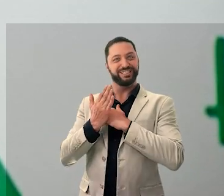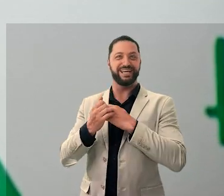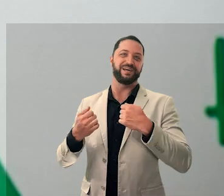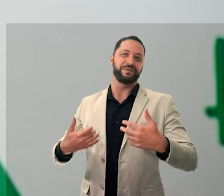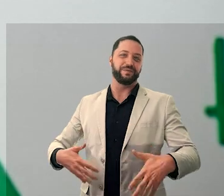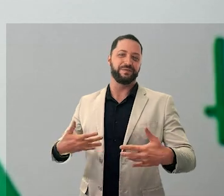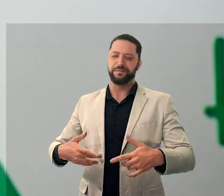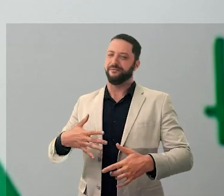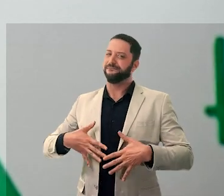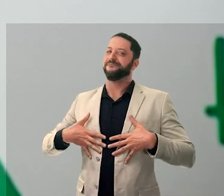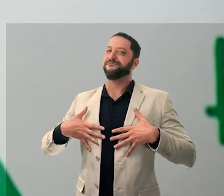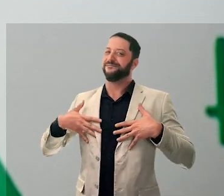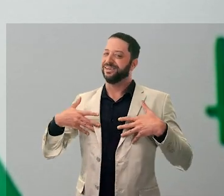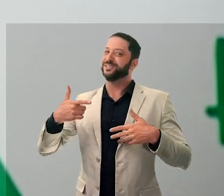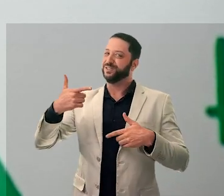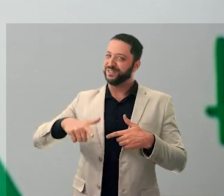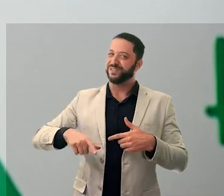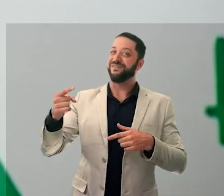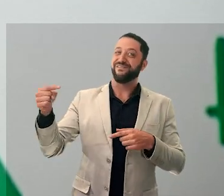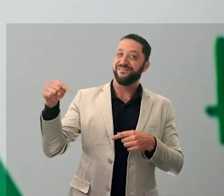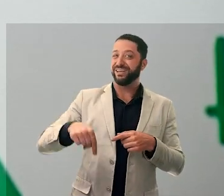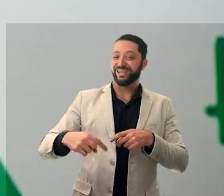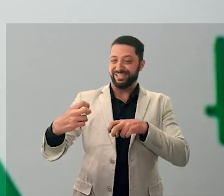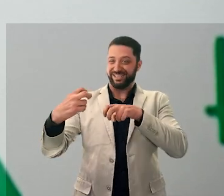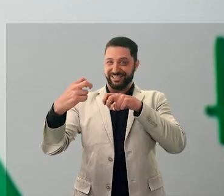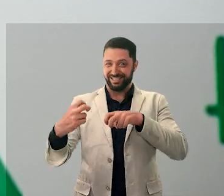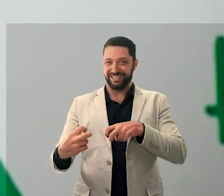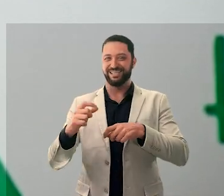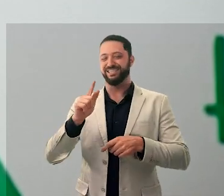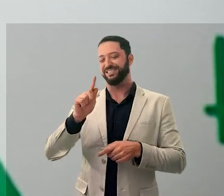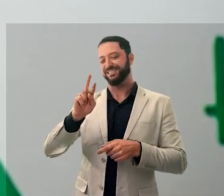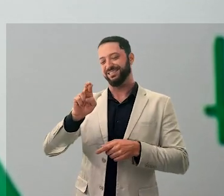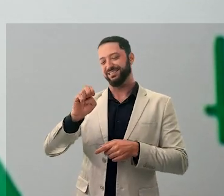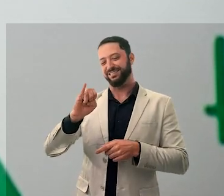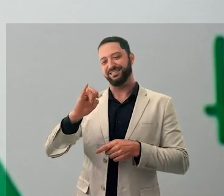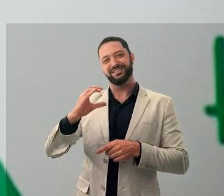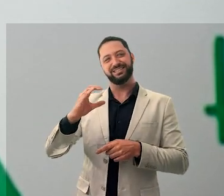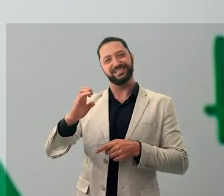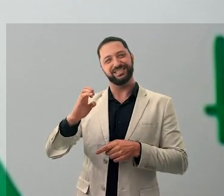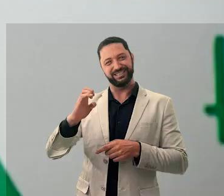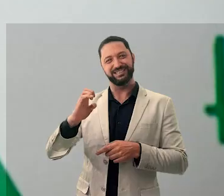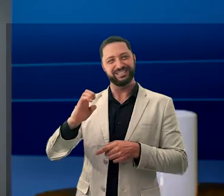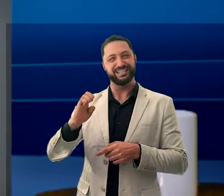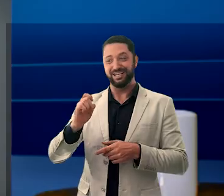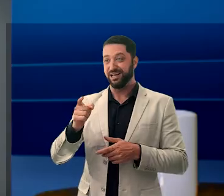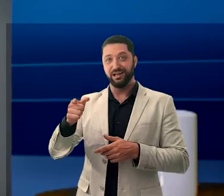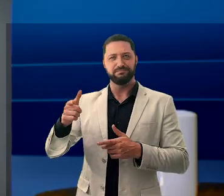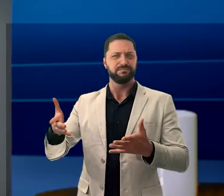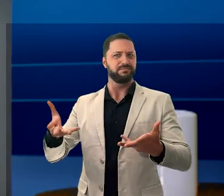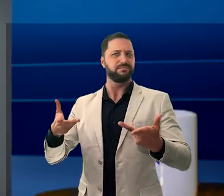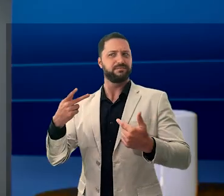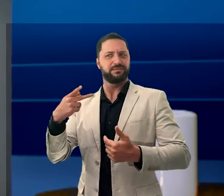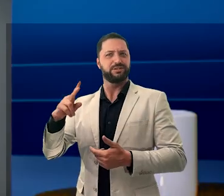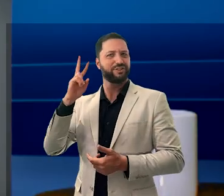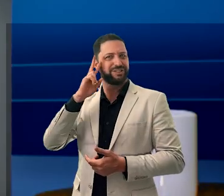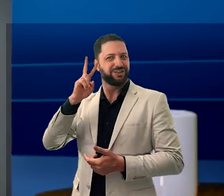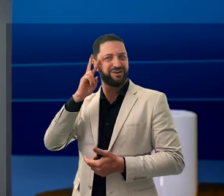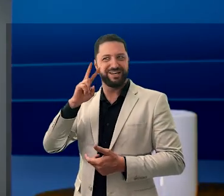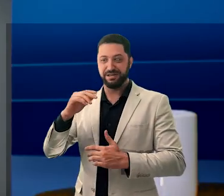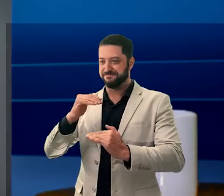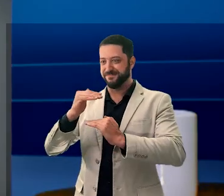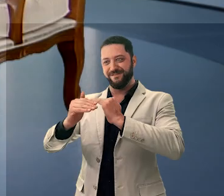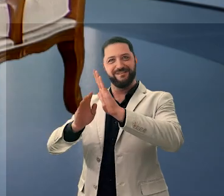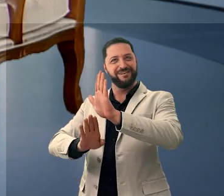jornada, nós temos a honra de receber novamente aqui a Grace Joviani. Ela que tem uma história incrível